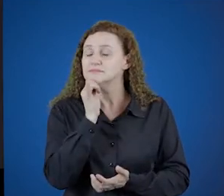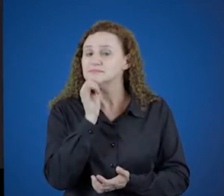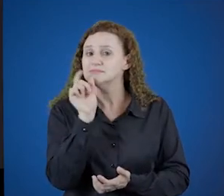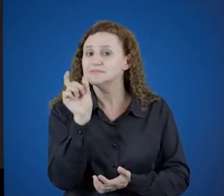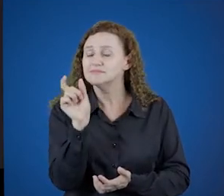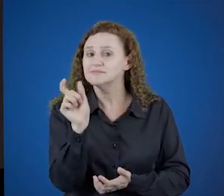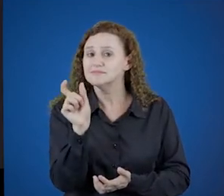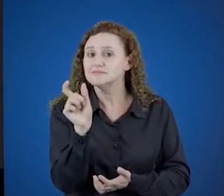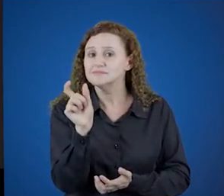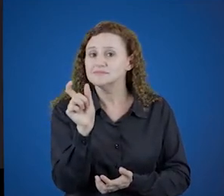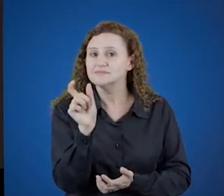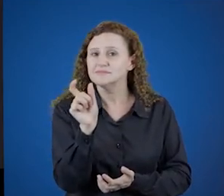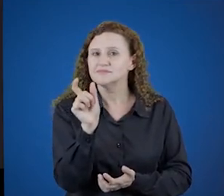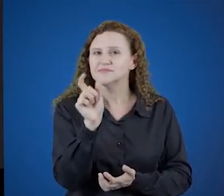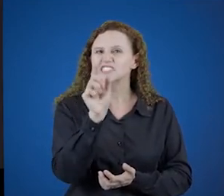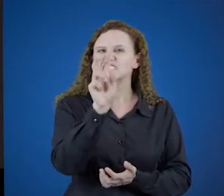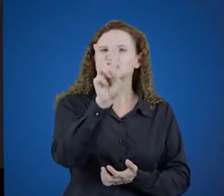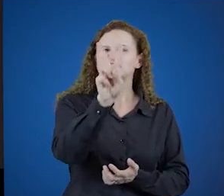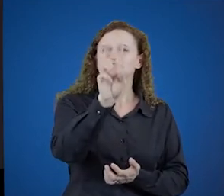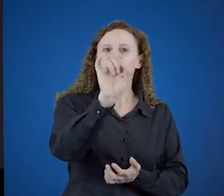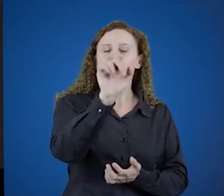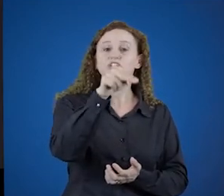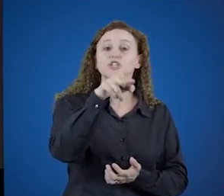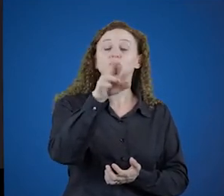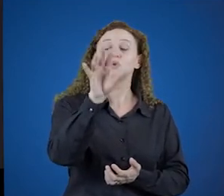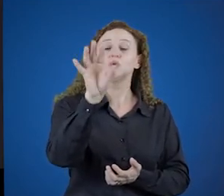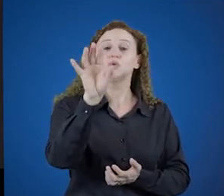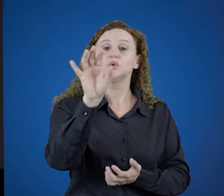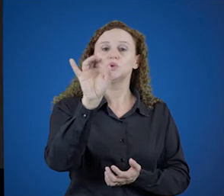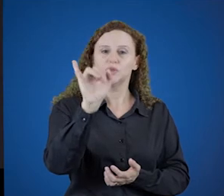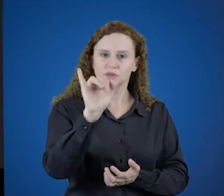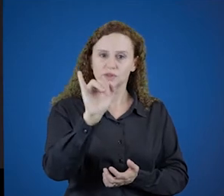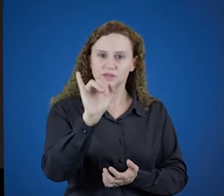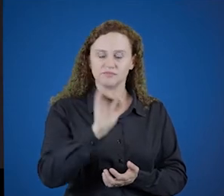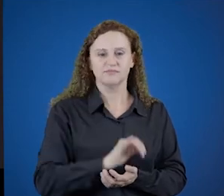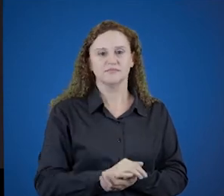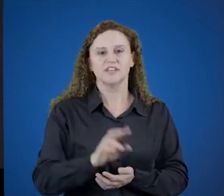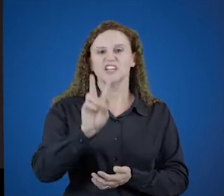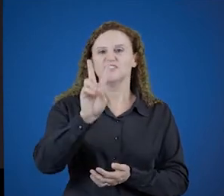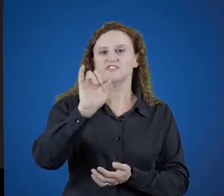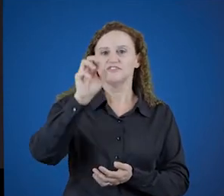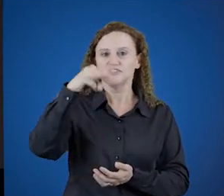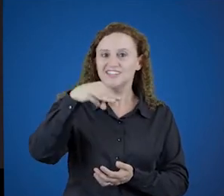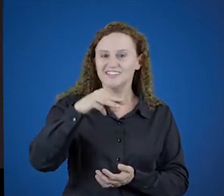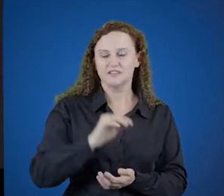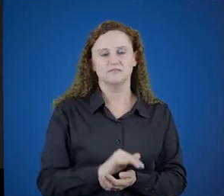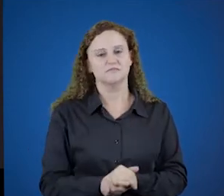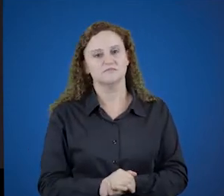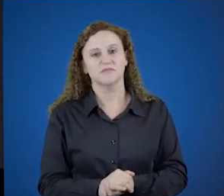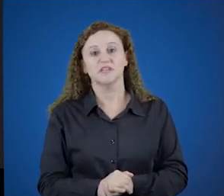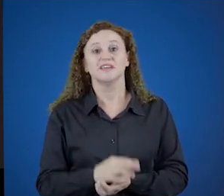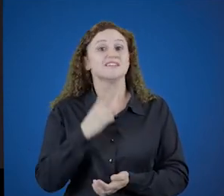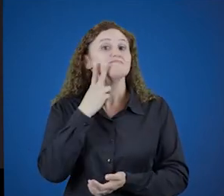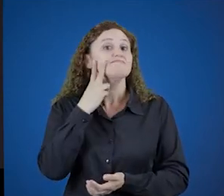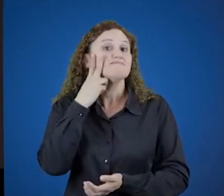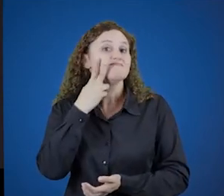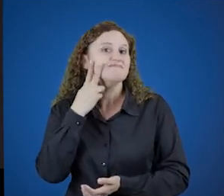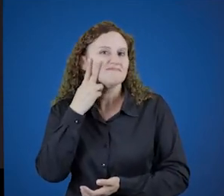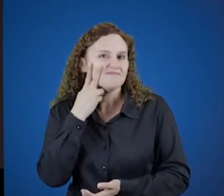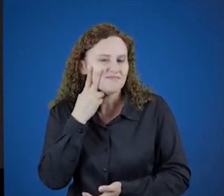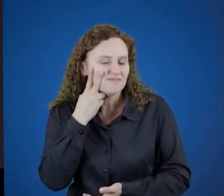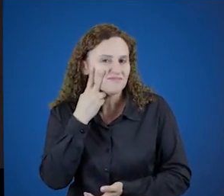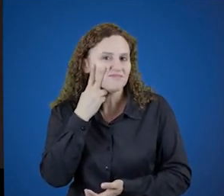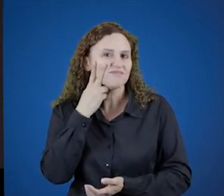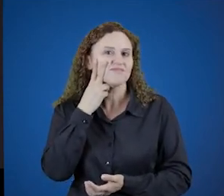é o caso da nossa palavrinha vi num que significa vinho Domino's